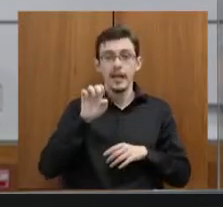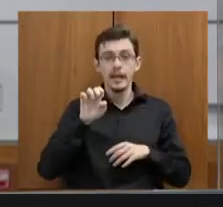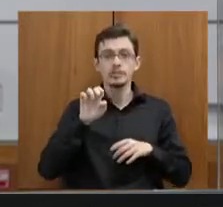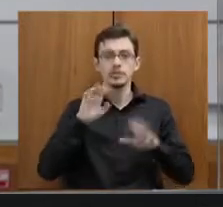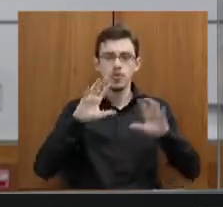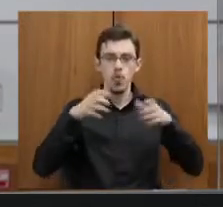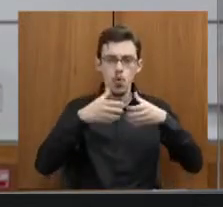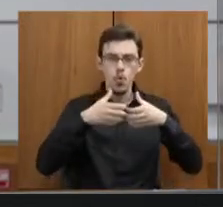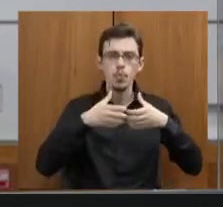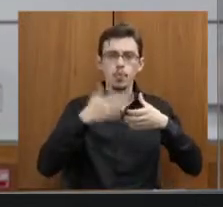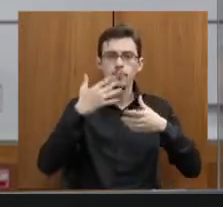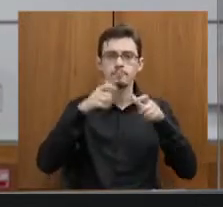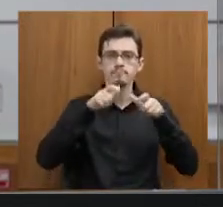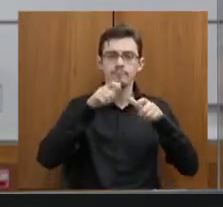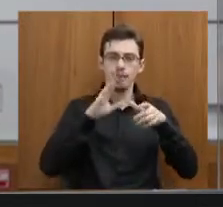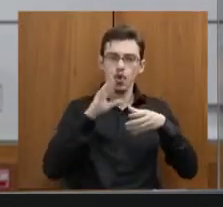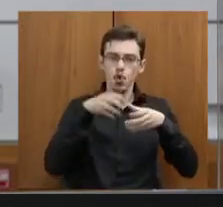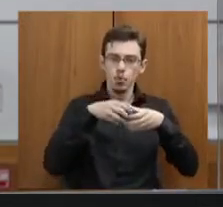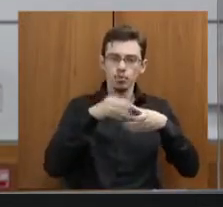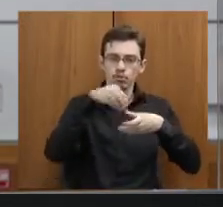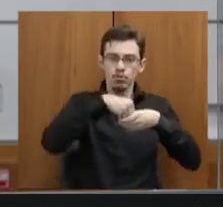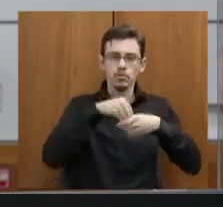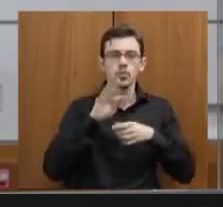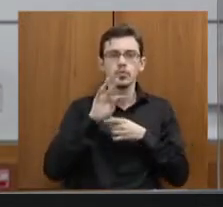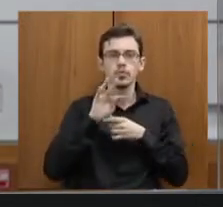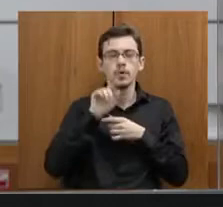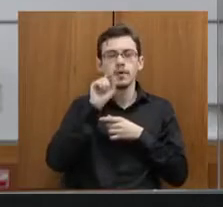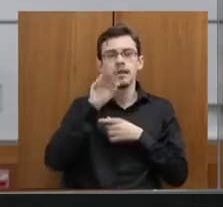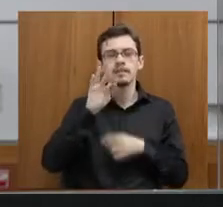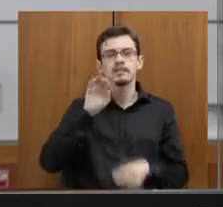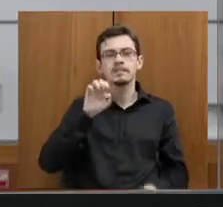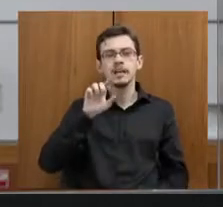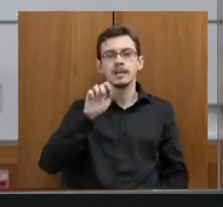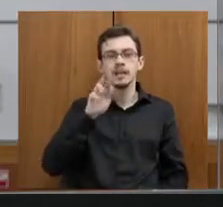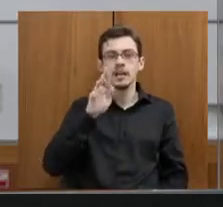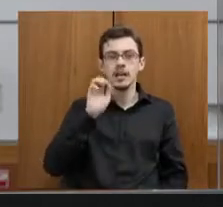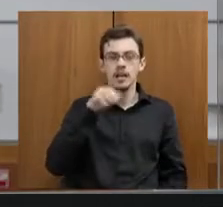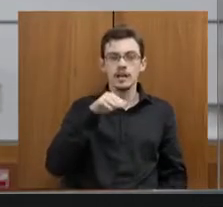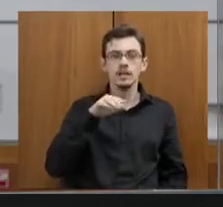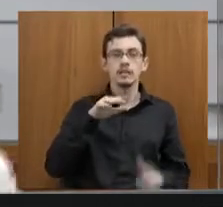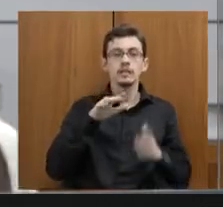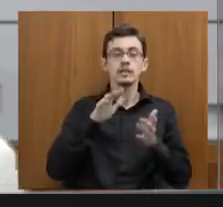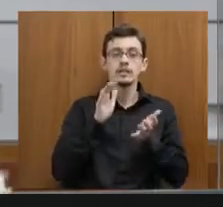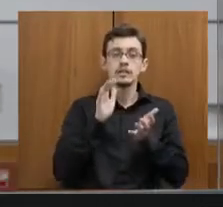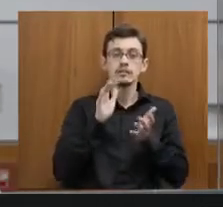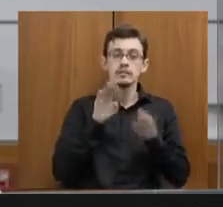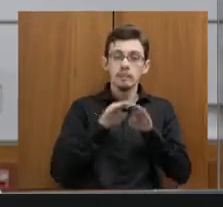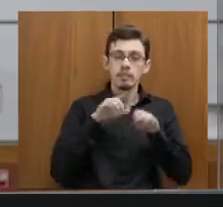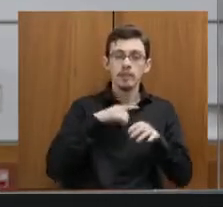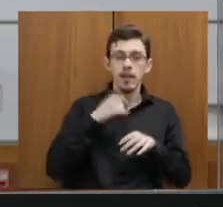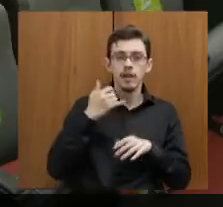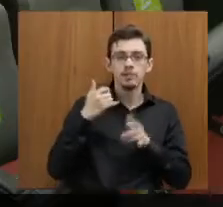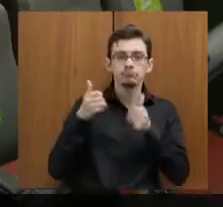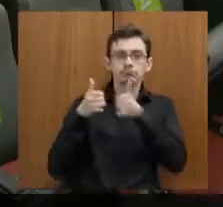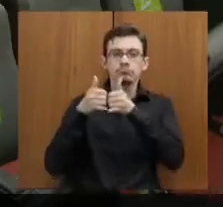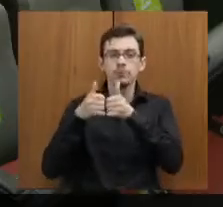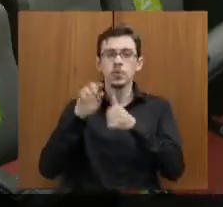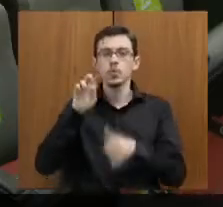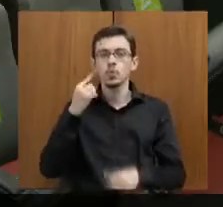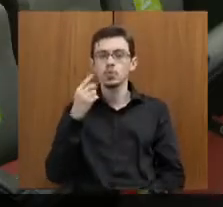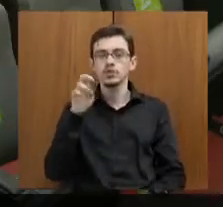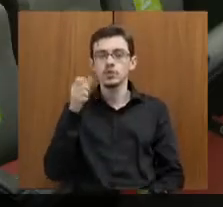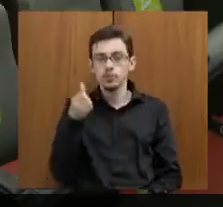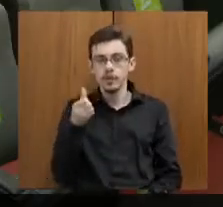e do 15356 é do 156 que é uma rede onde a guarda municipal